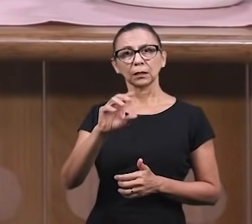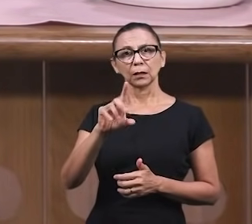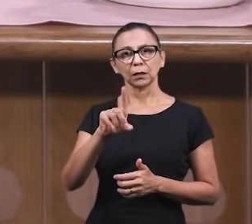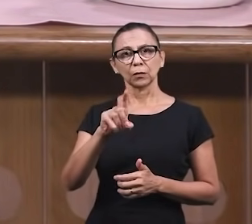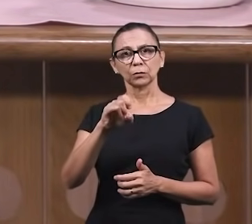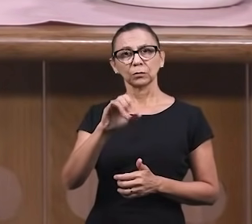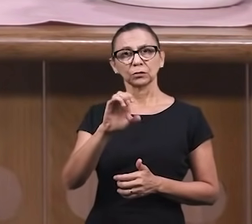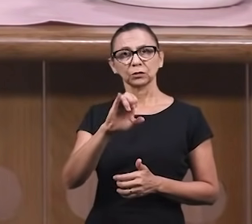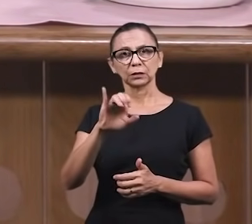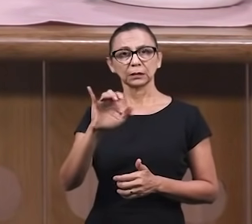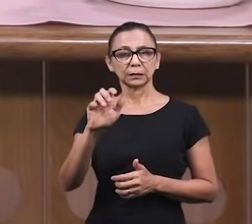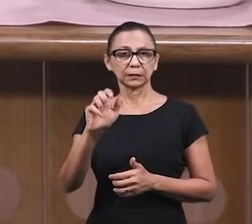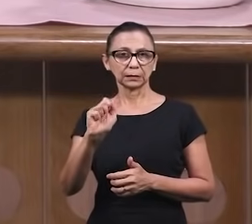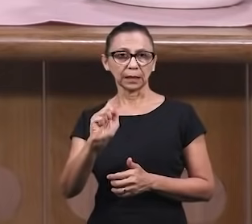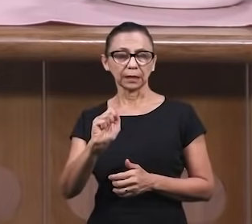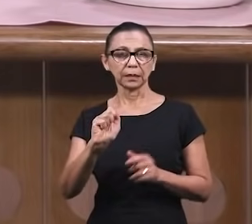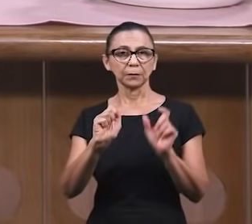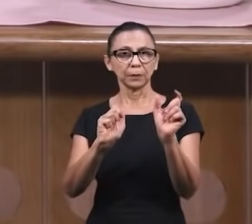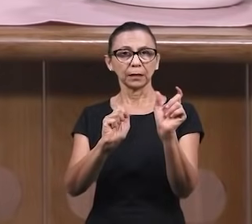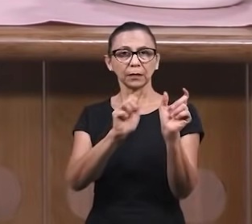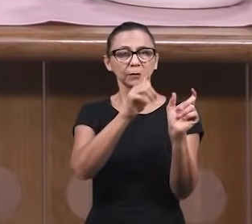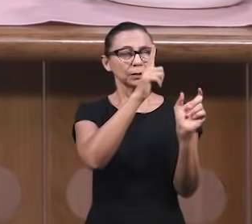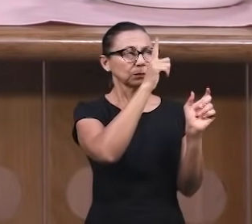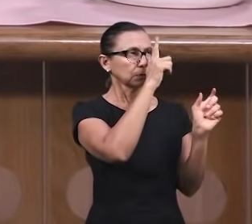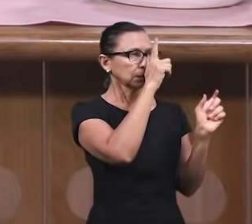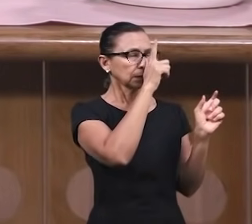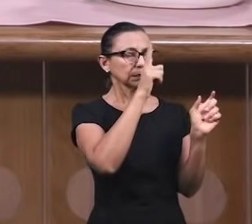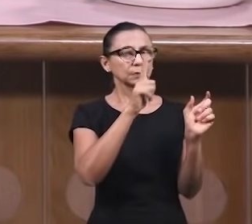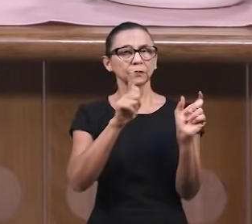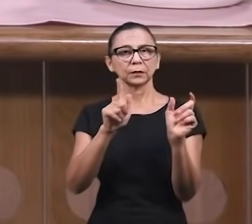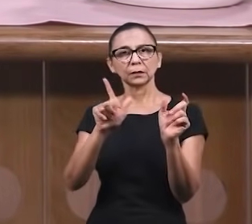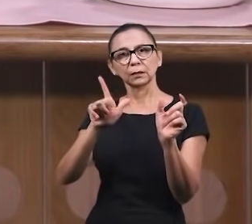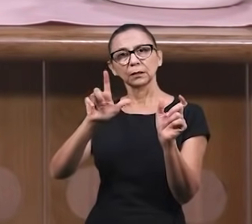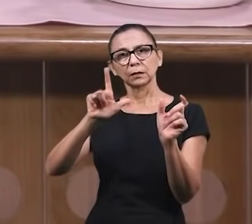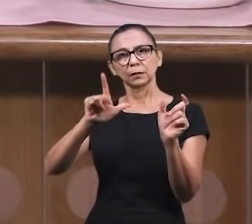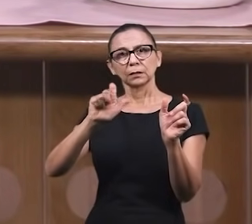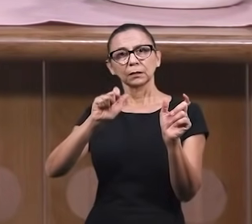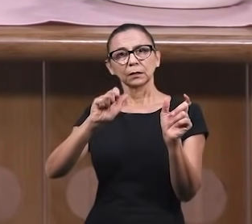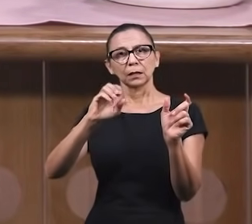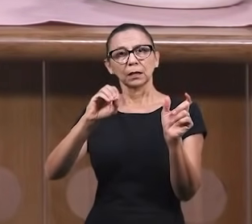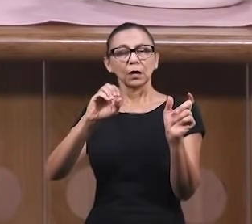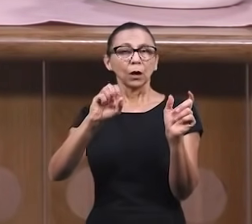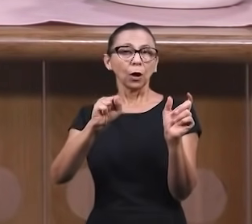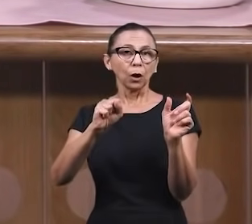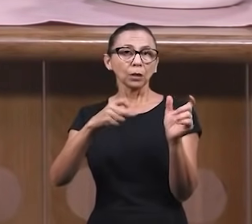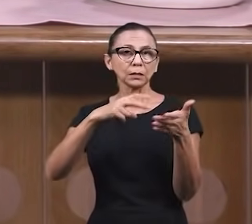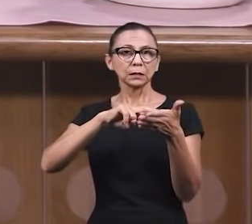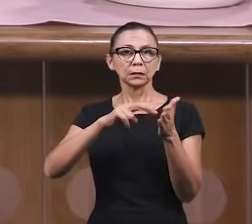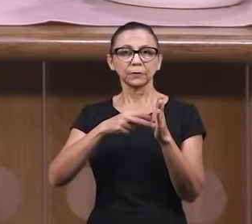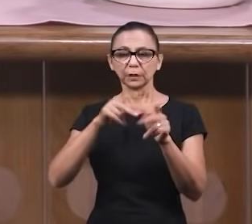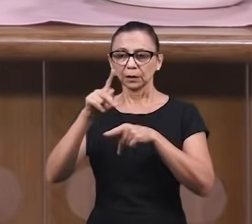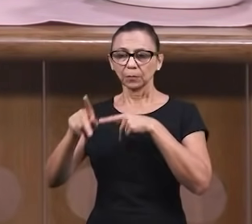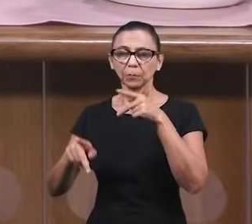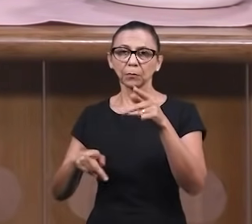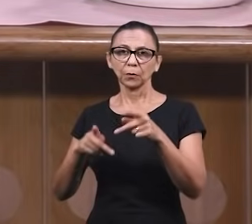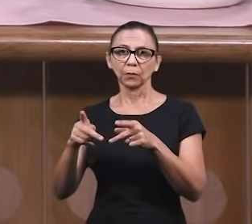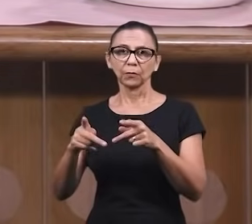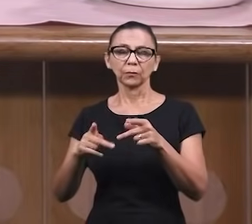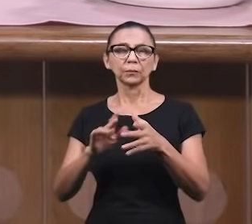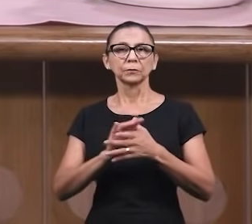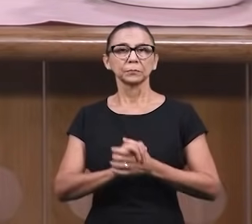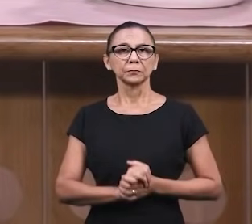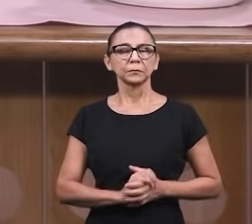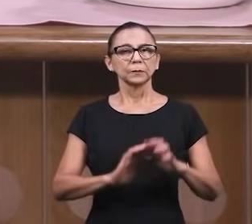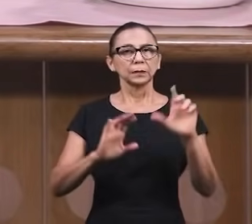A palavra Laodiceia no grego, laos, significa povo, dikaios